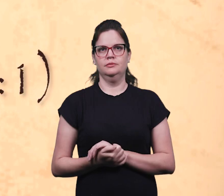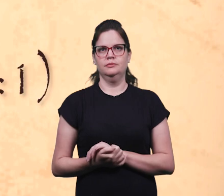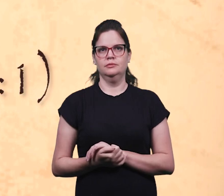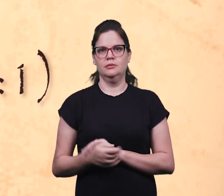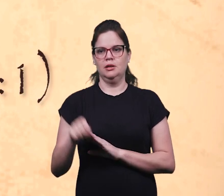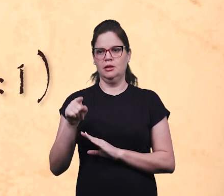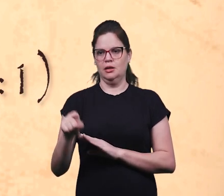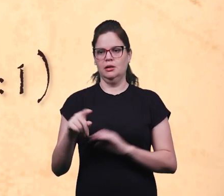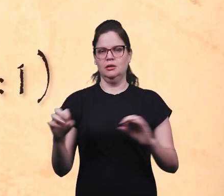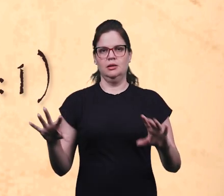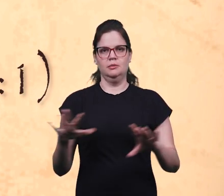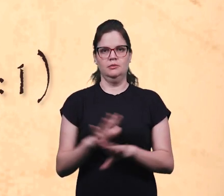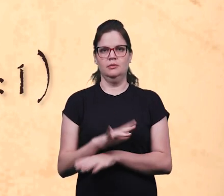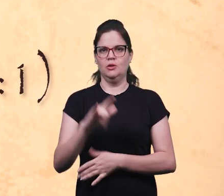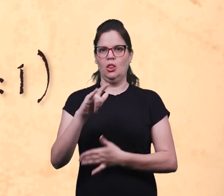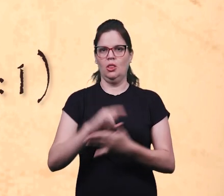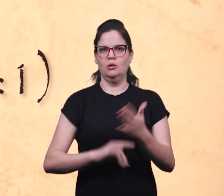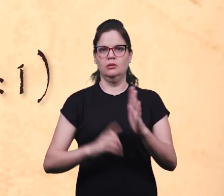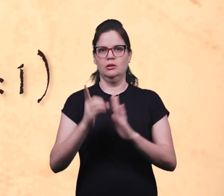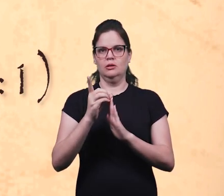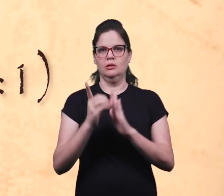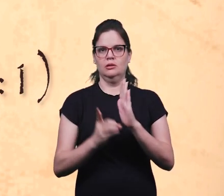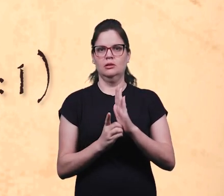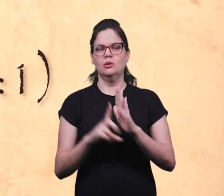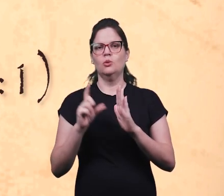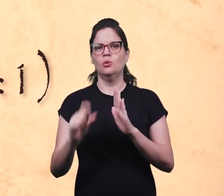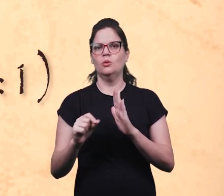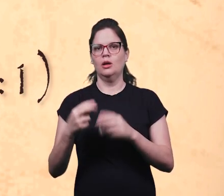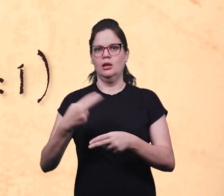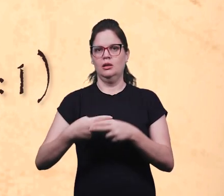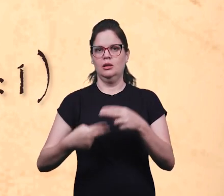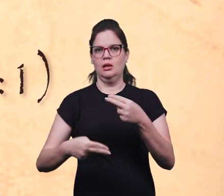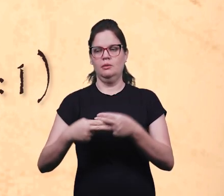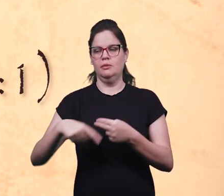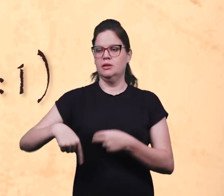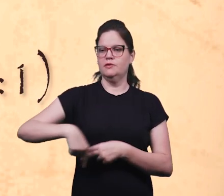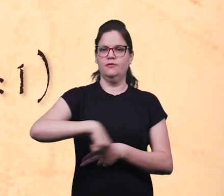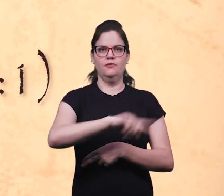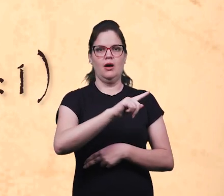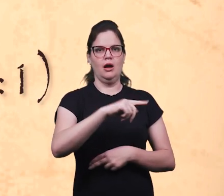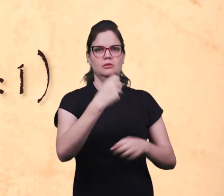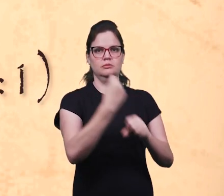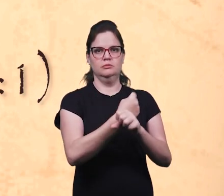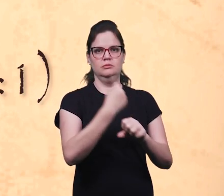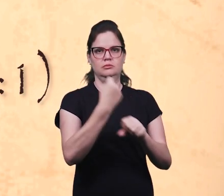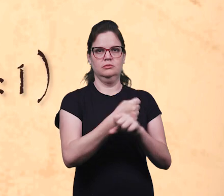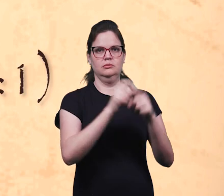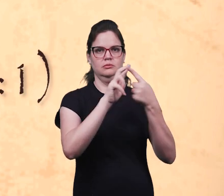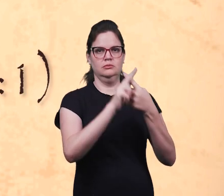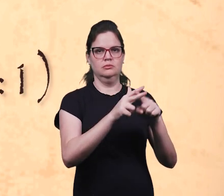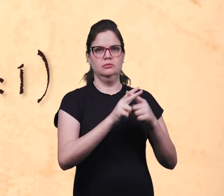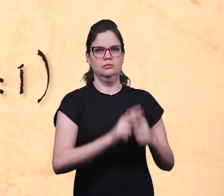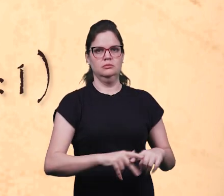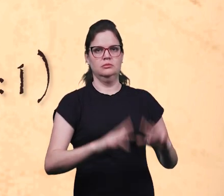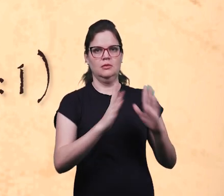e ele que faz o decreto liberando a reconstrução